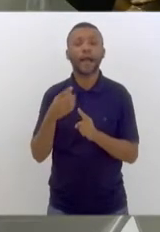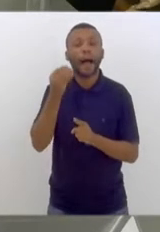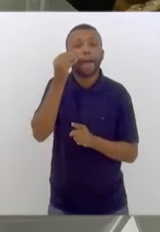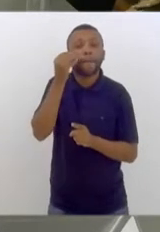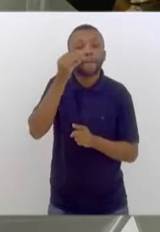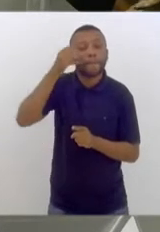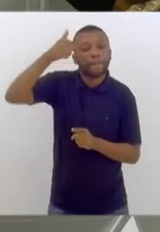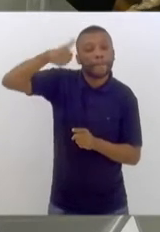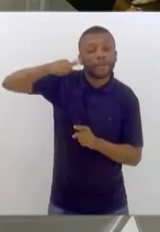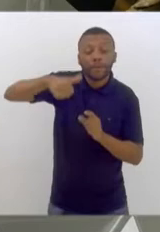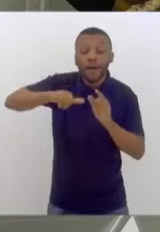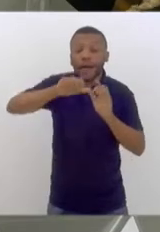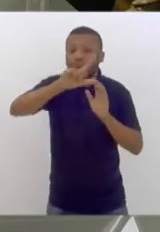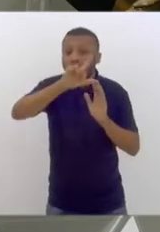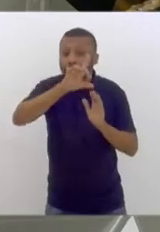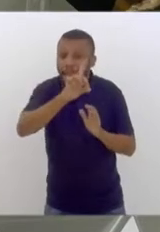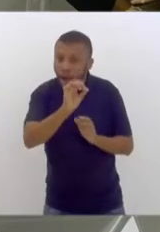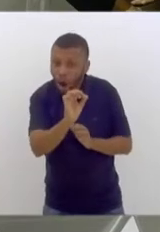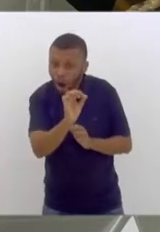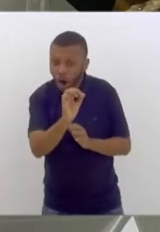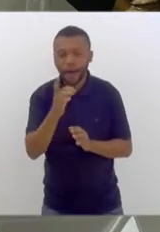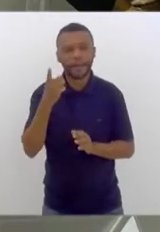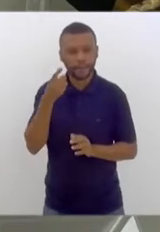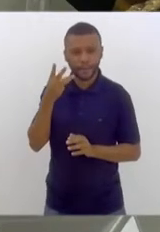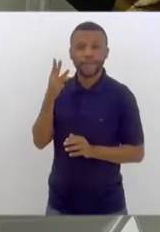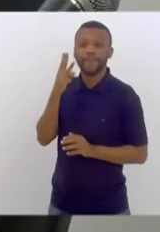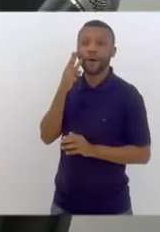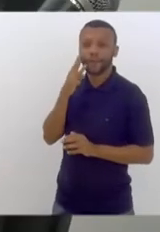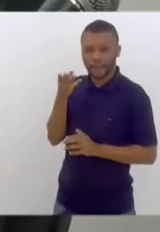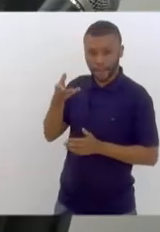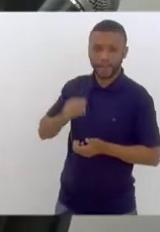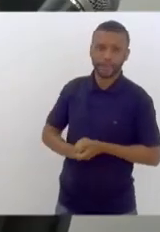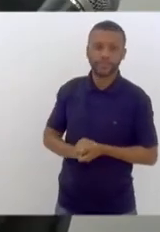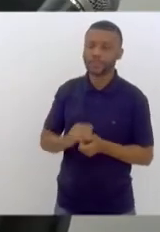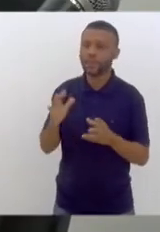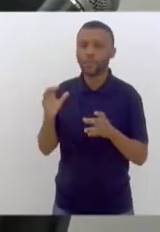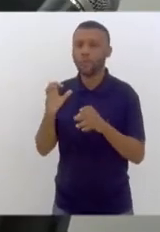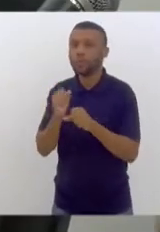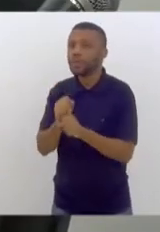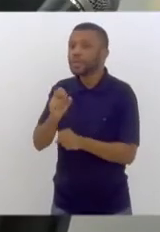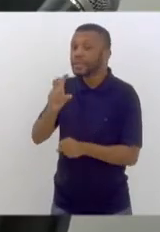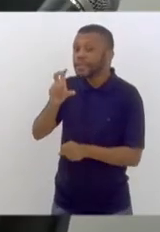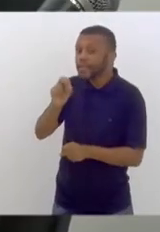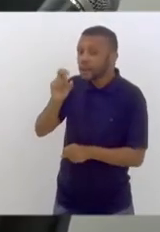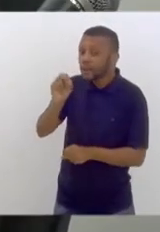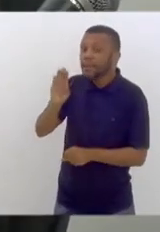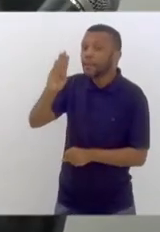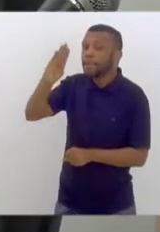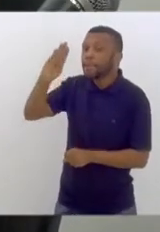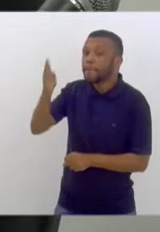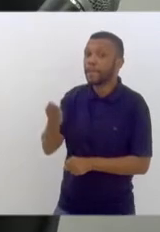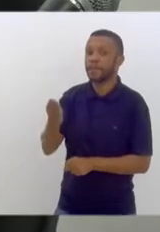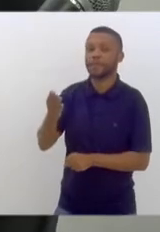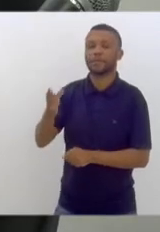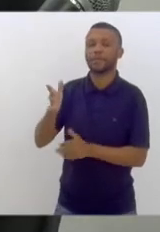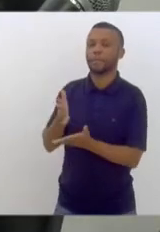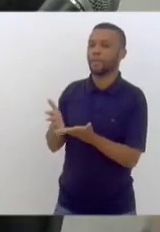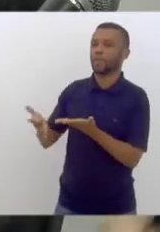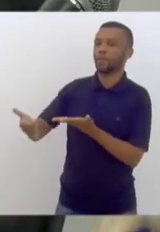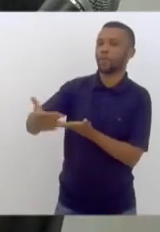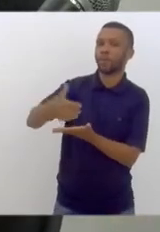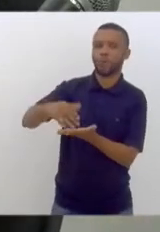na LDO, deputado Valdec Carneiro, era de 50 bi de arrecadação. E na